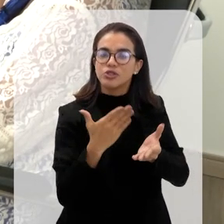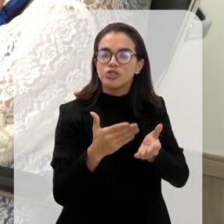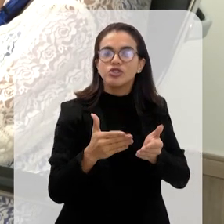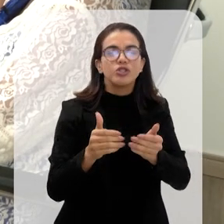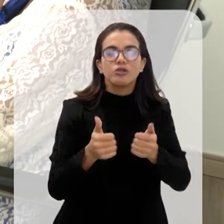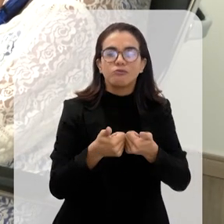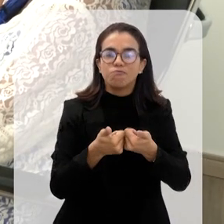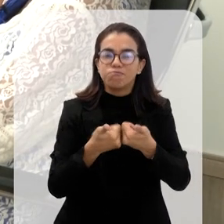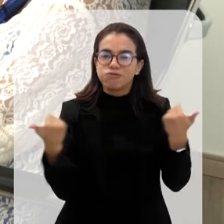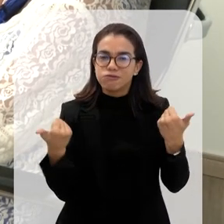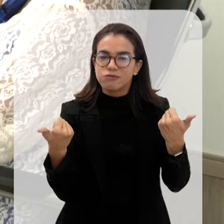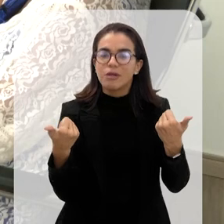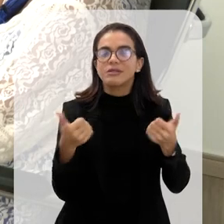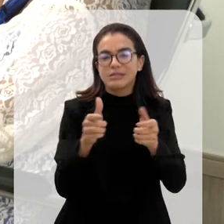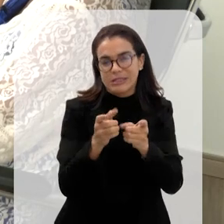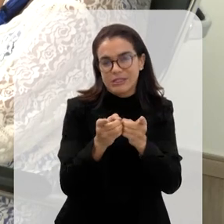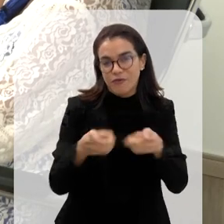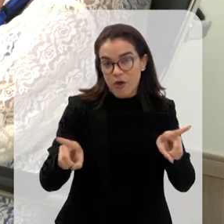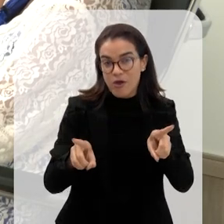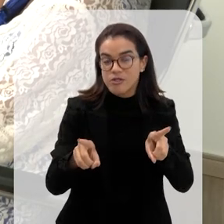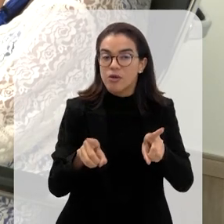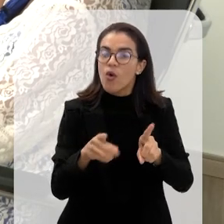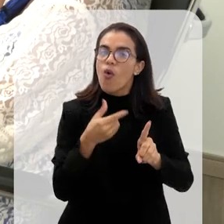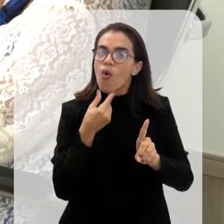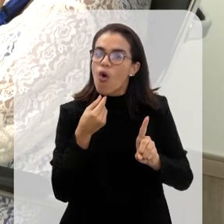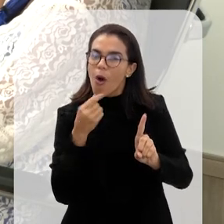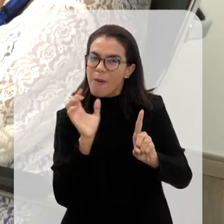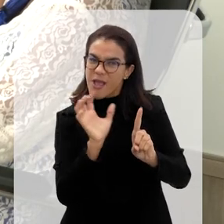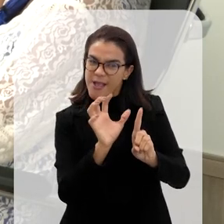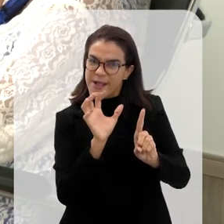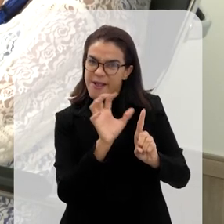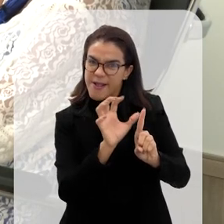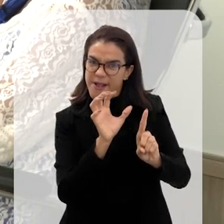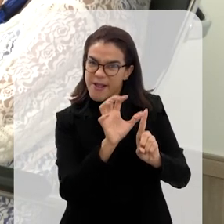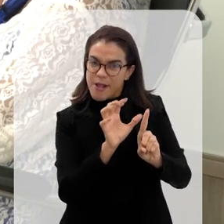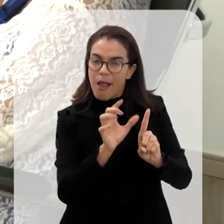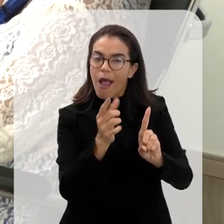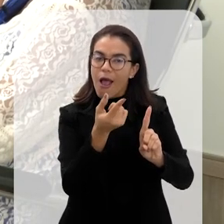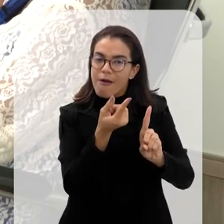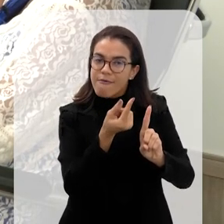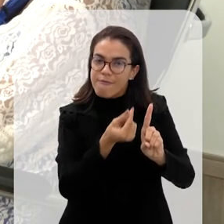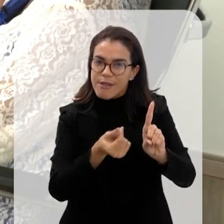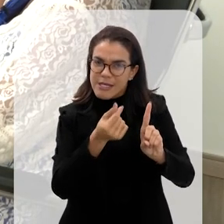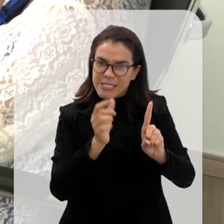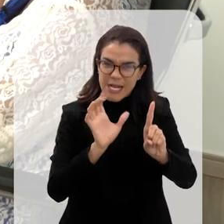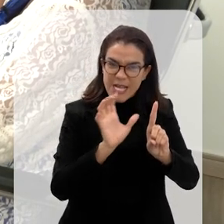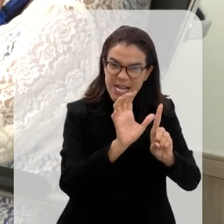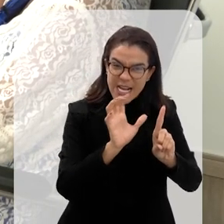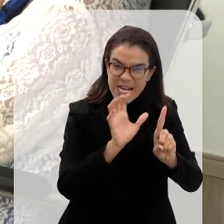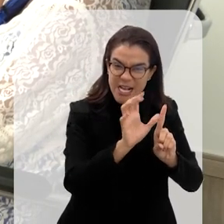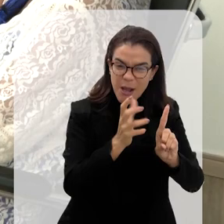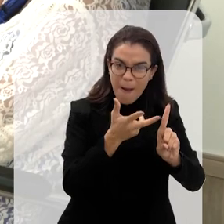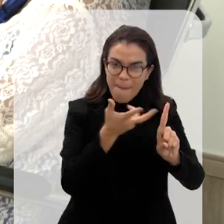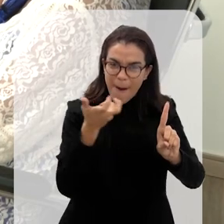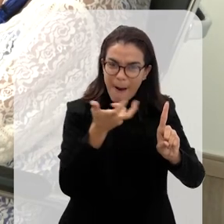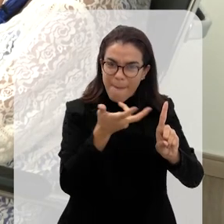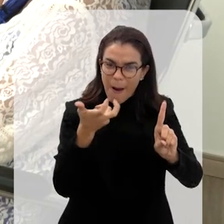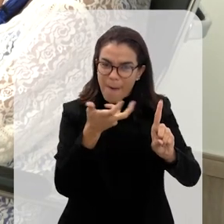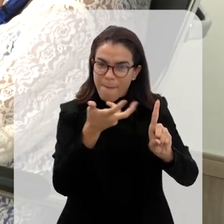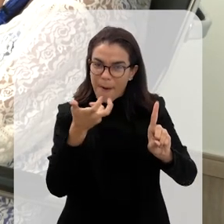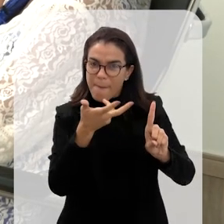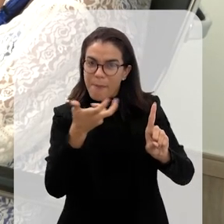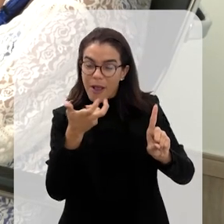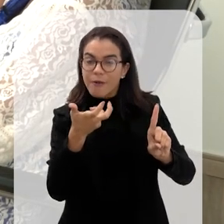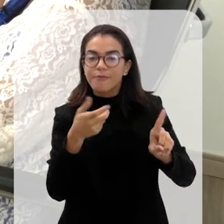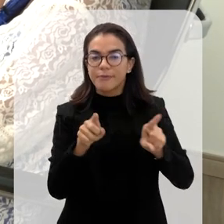que ele a pressionava pela questão até financeira e por outras